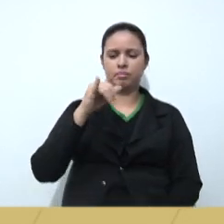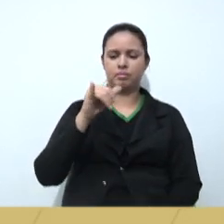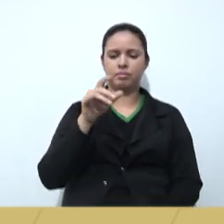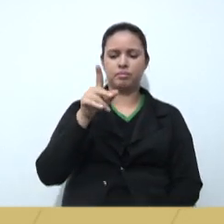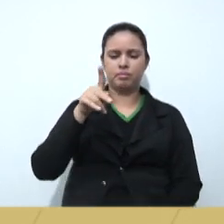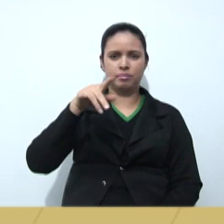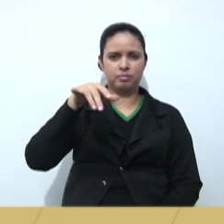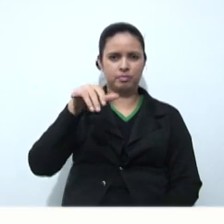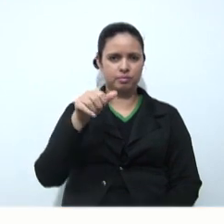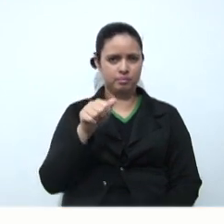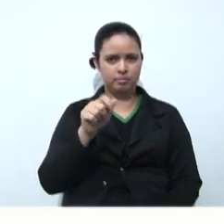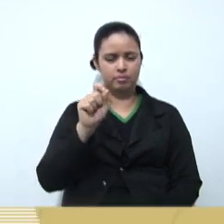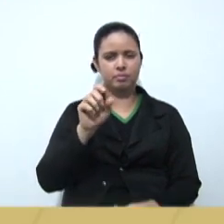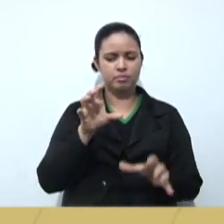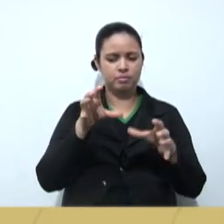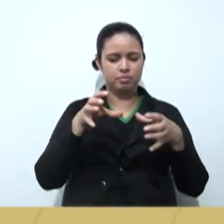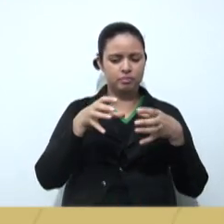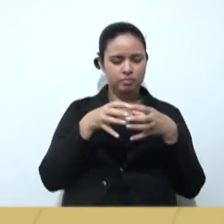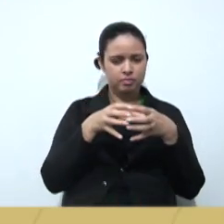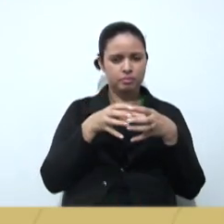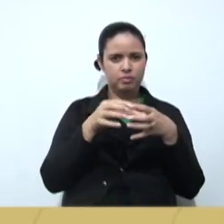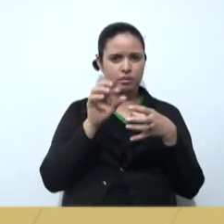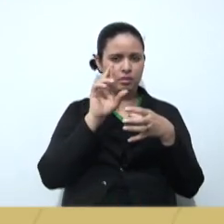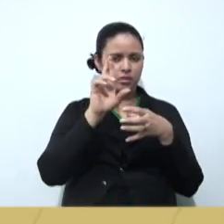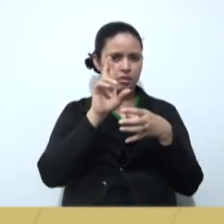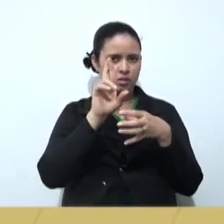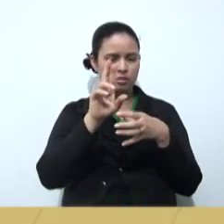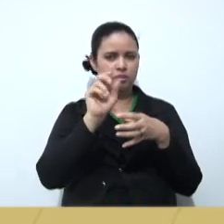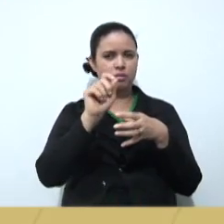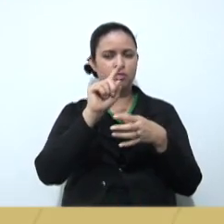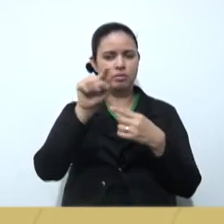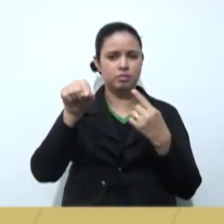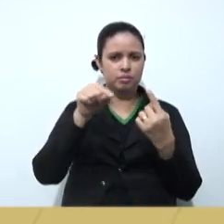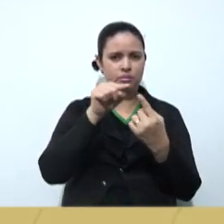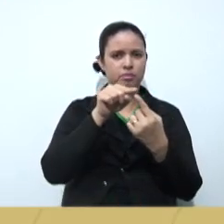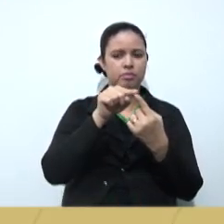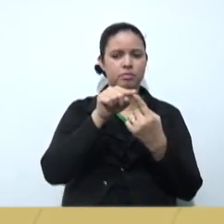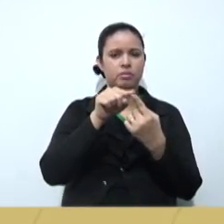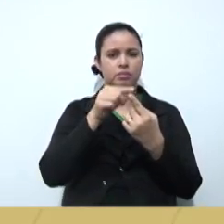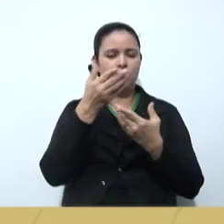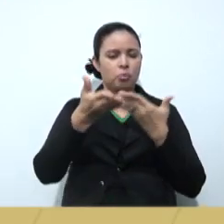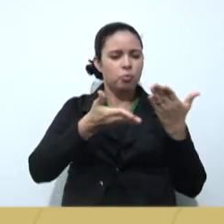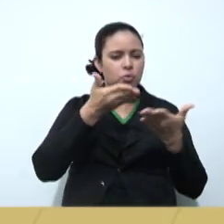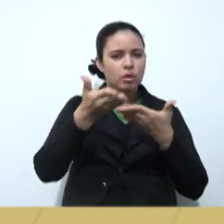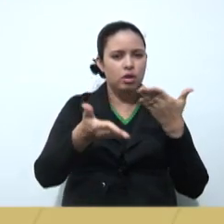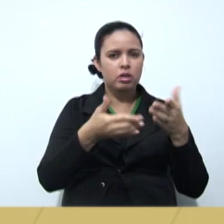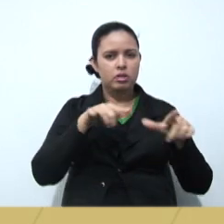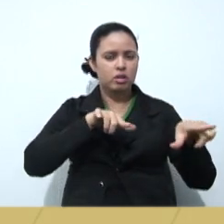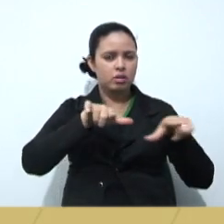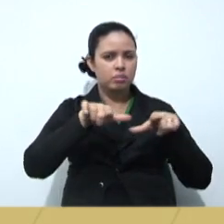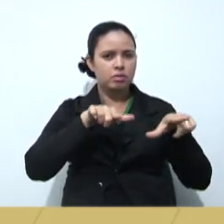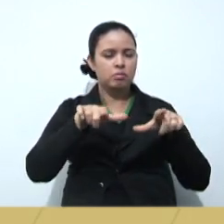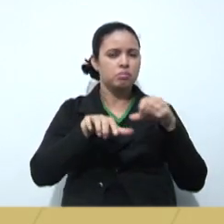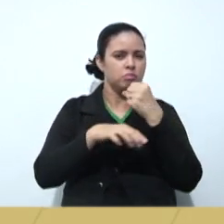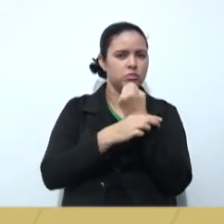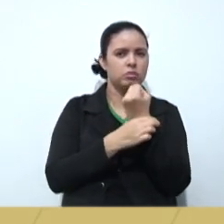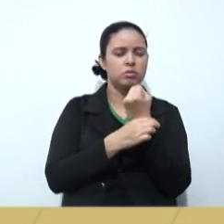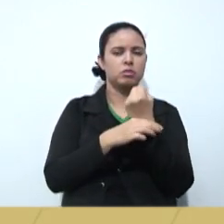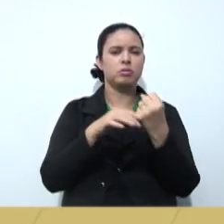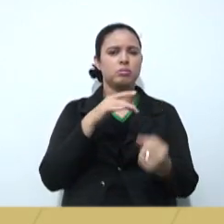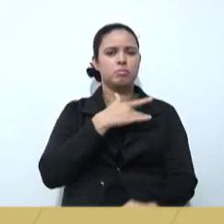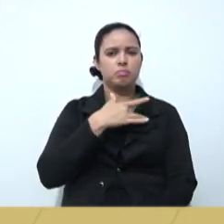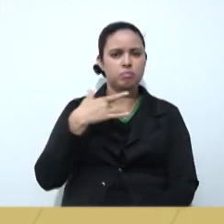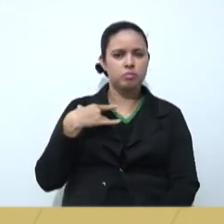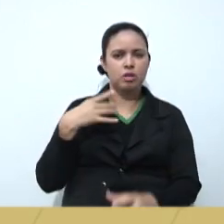Acidentes, a CIPA. A CIPA tem como objetivo proporcionar condições de trabalho seguras e saudáveis para todos